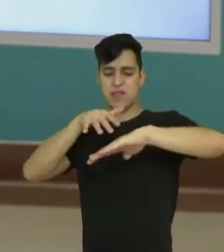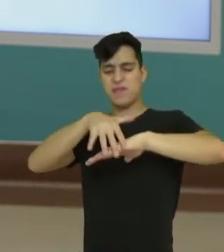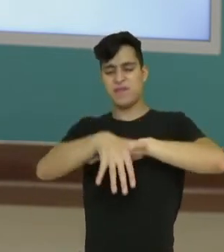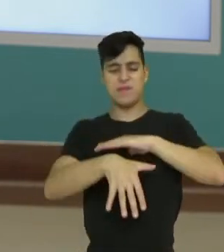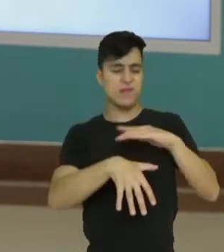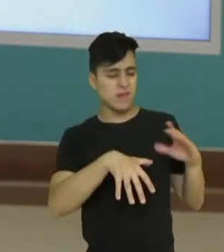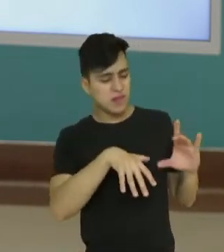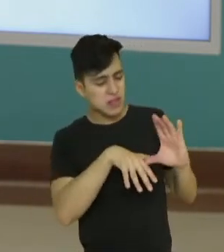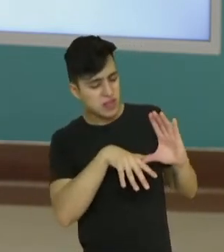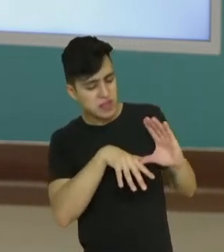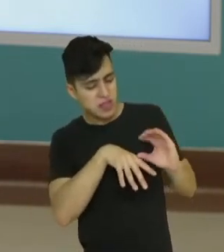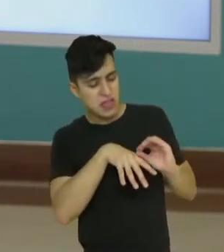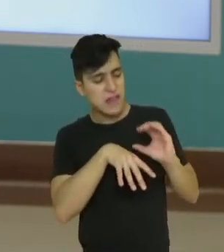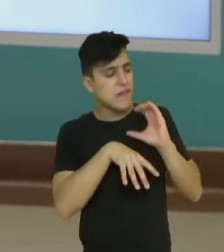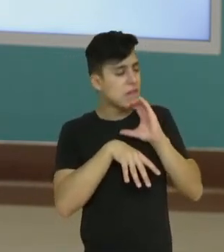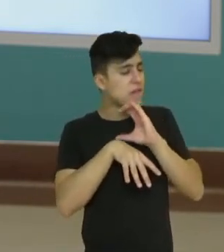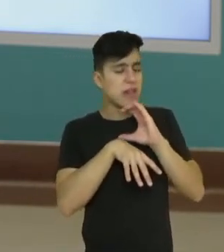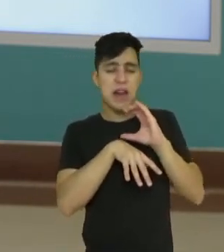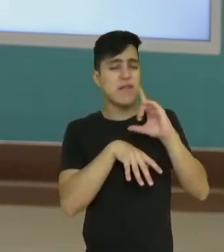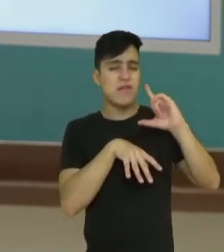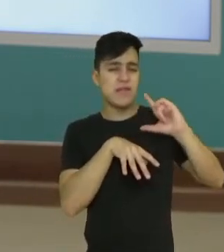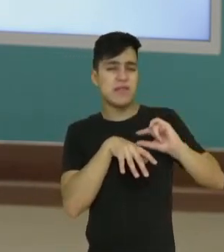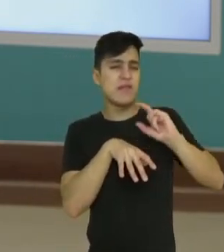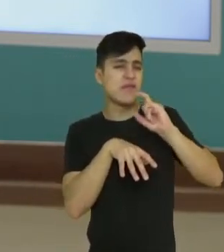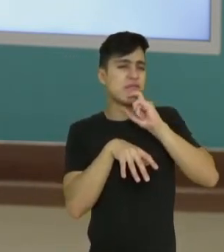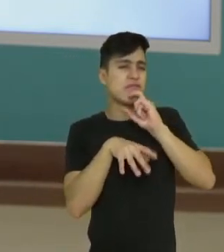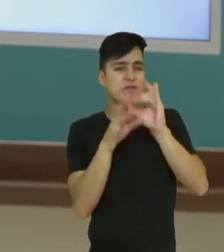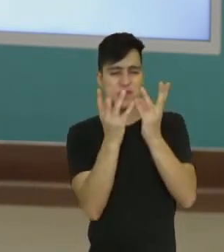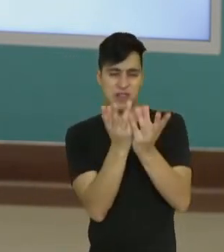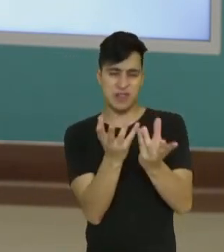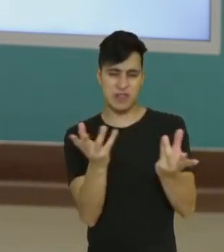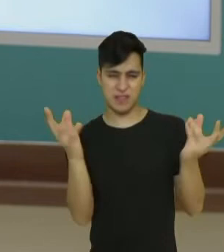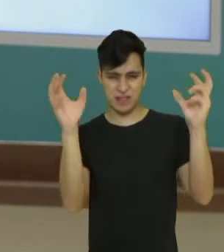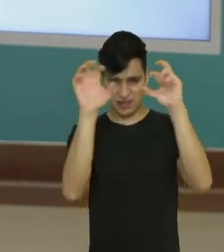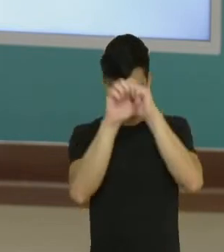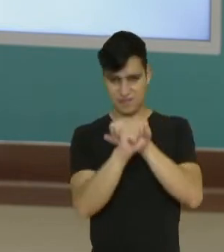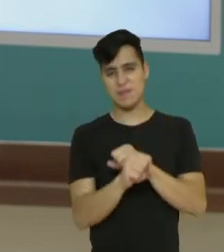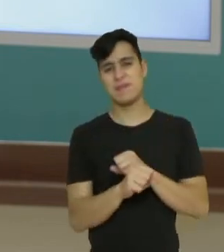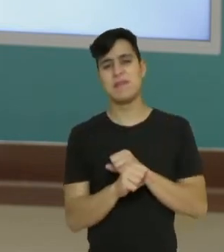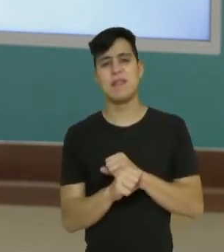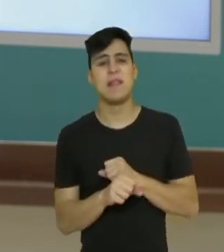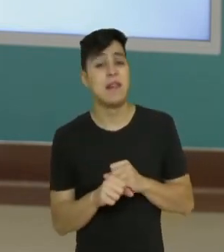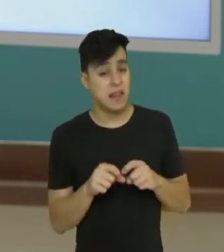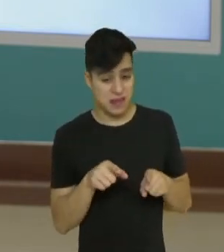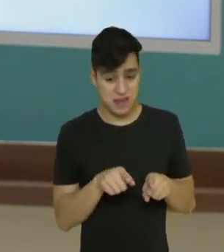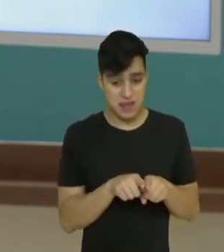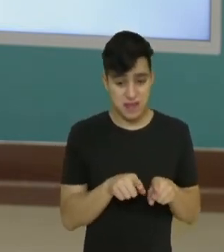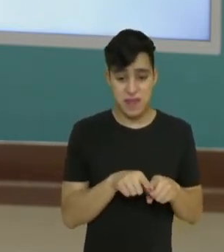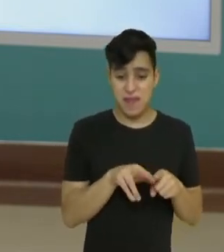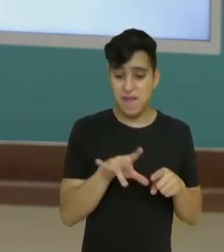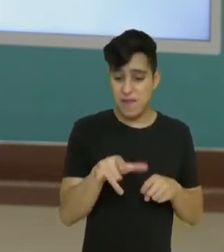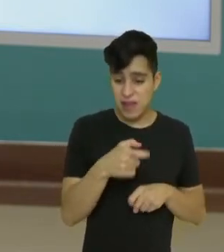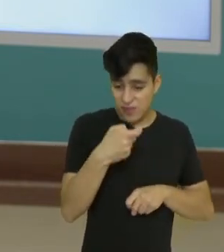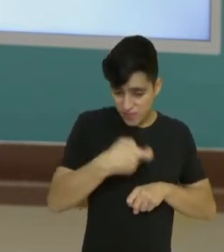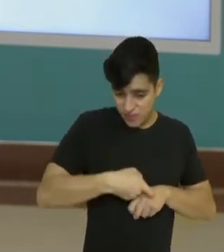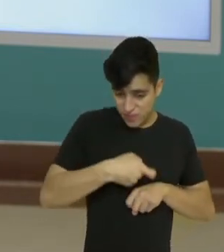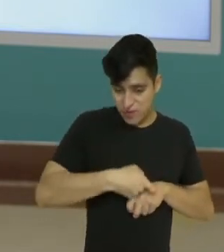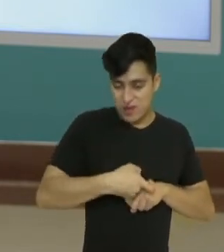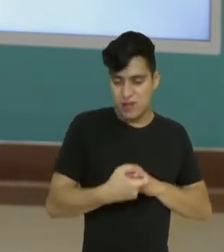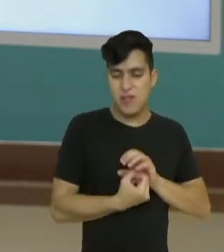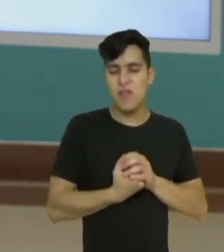material. E resfriando ele já vai ficando com esse aspecto mais escuro e vai endurecendo e vai